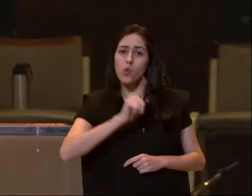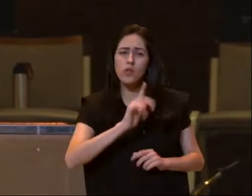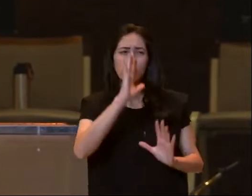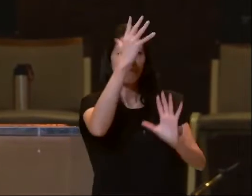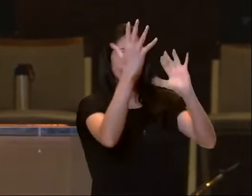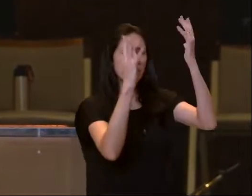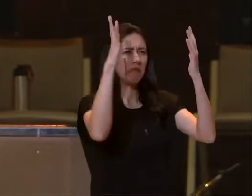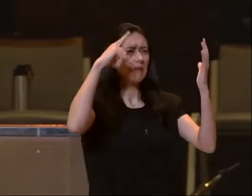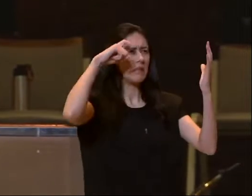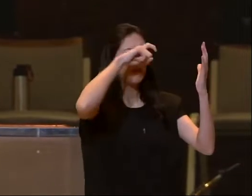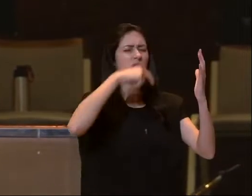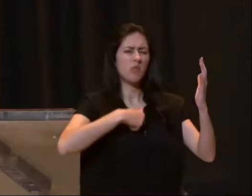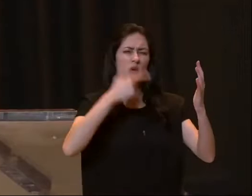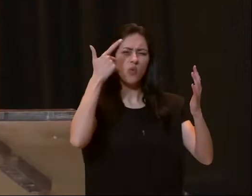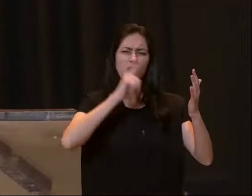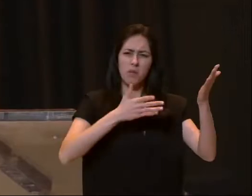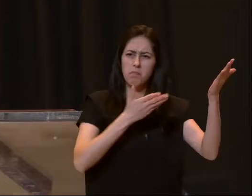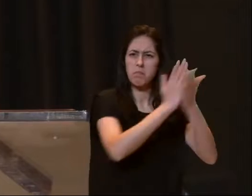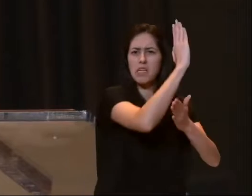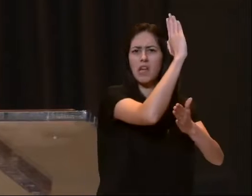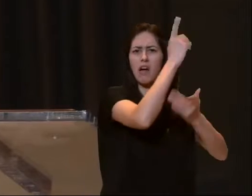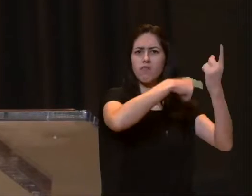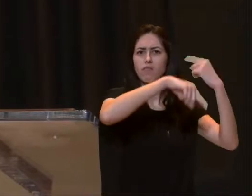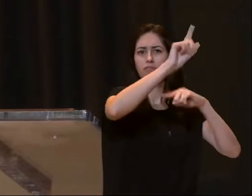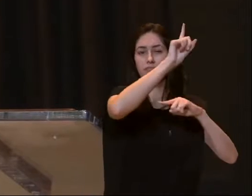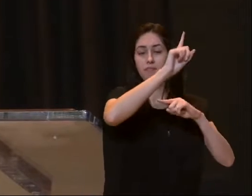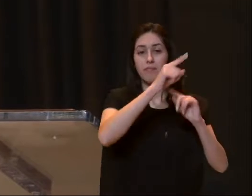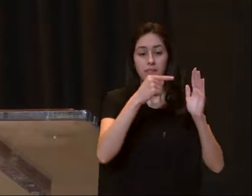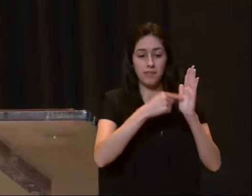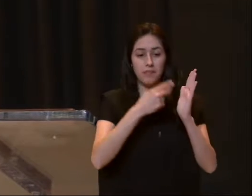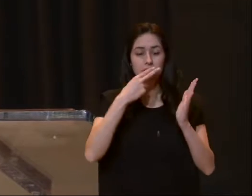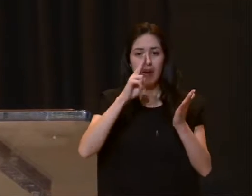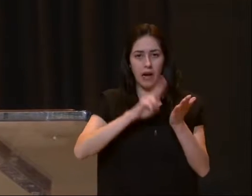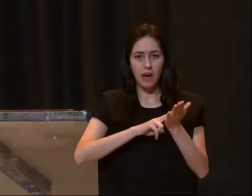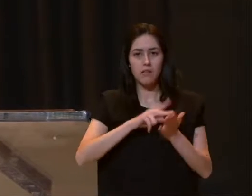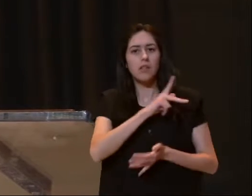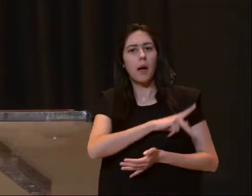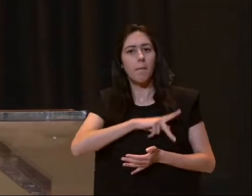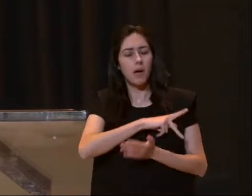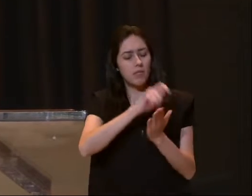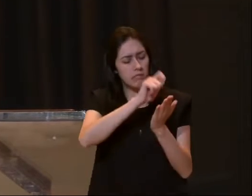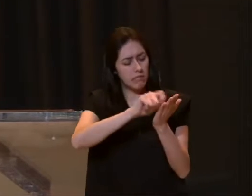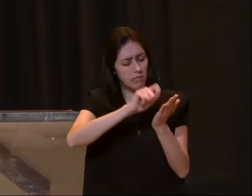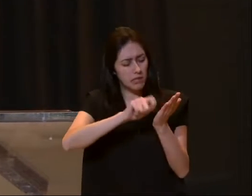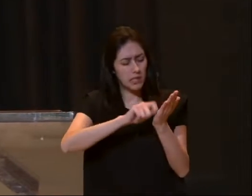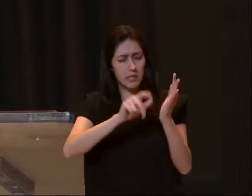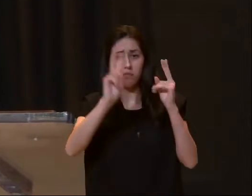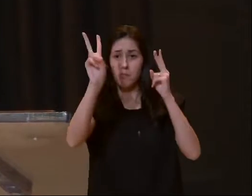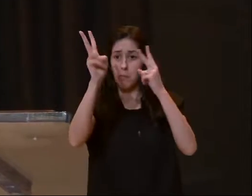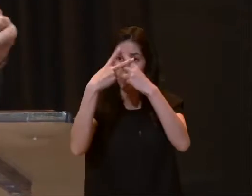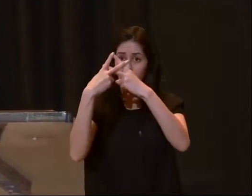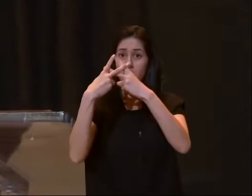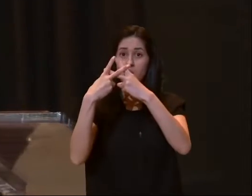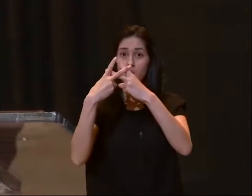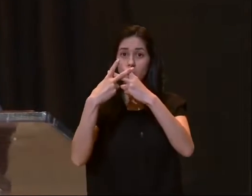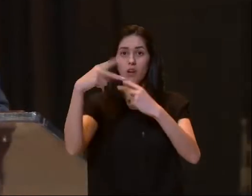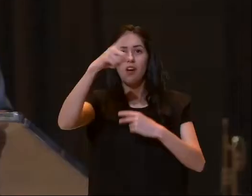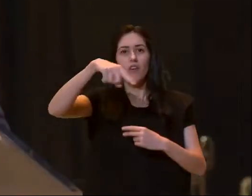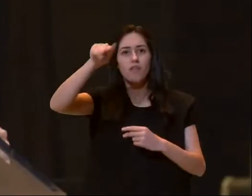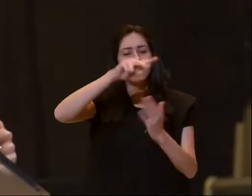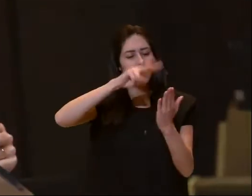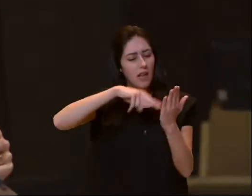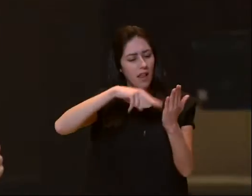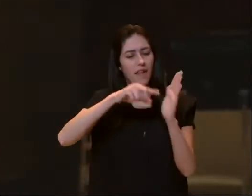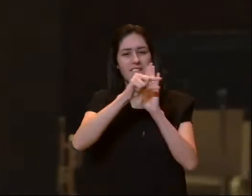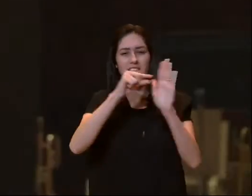circunstâncias difíceis. Essa carta é escrita na prisão. E se você ler o versículo anterior, ele